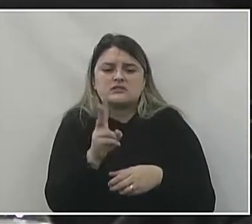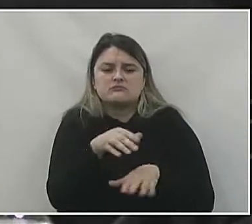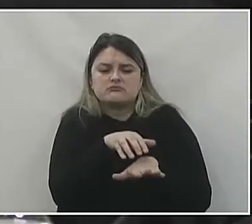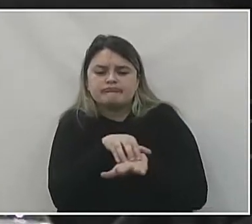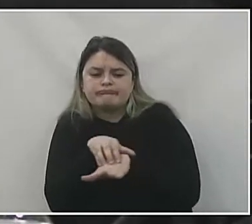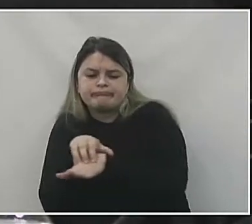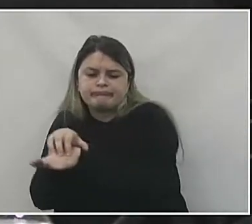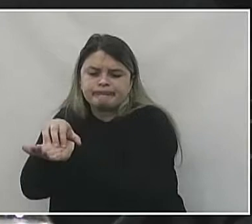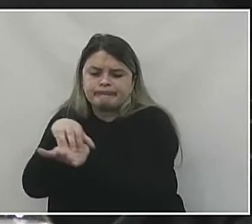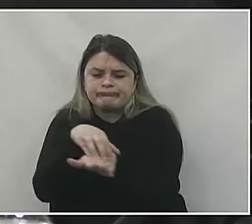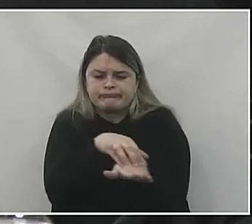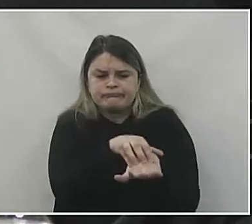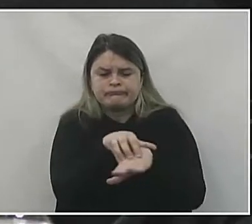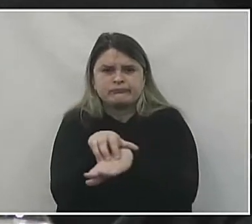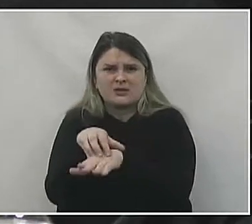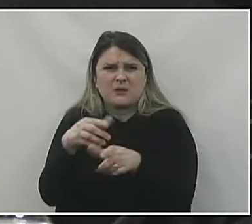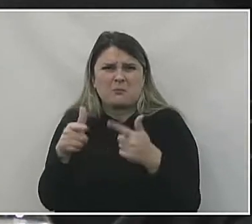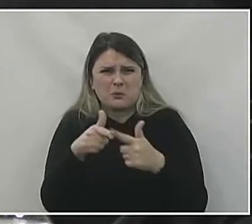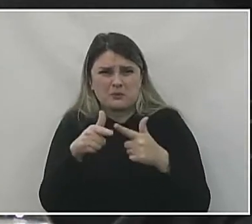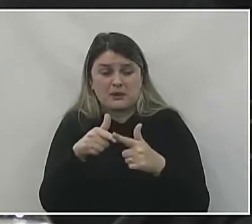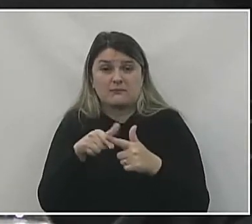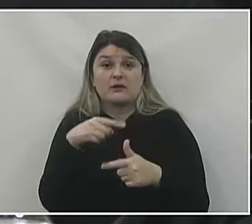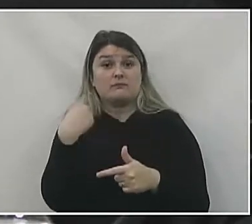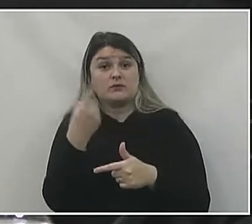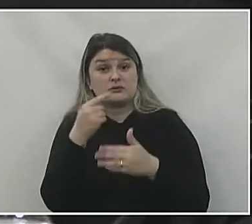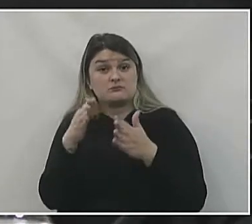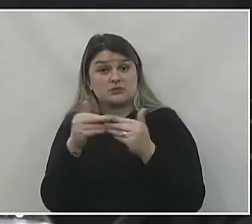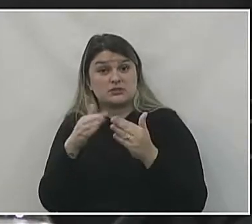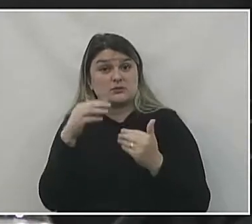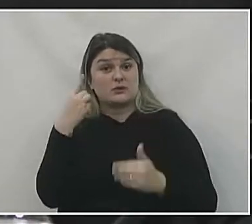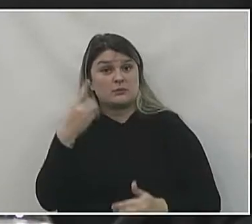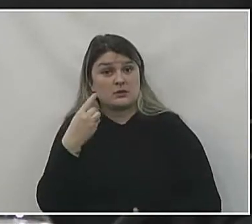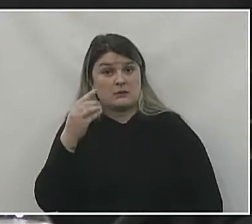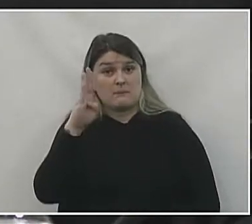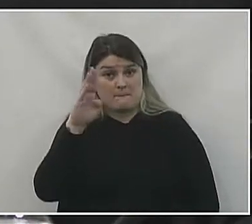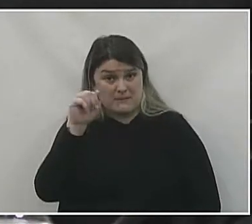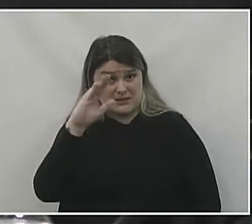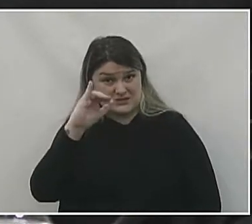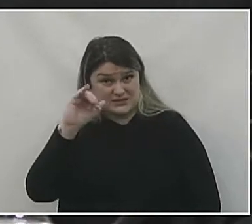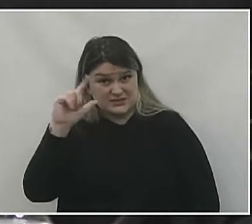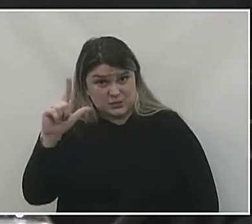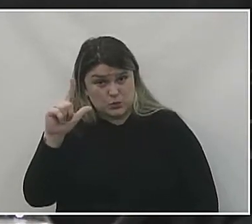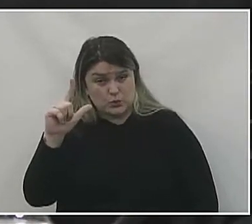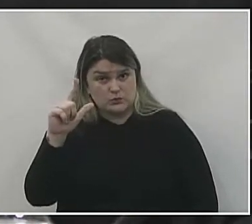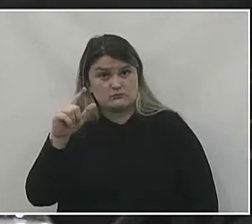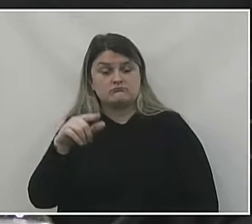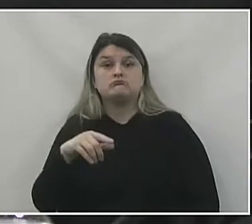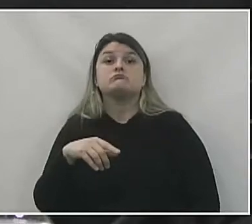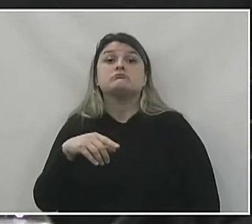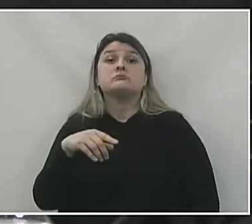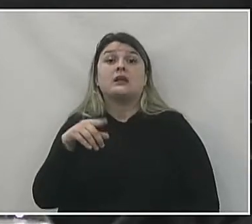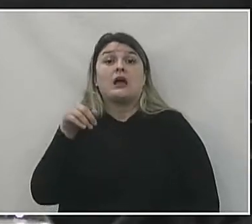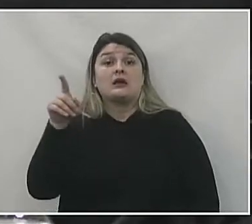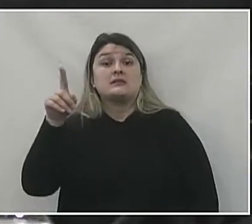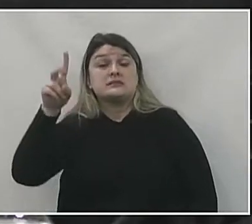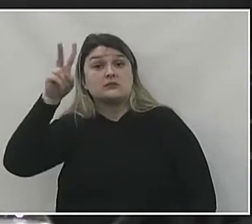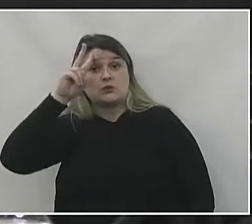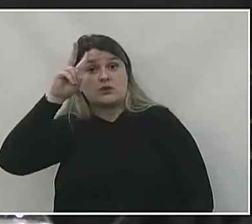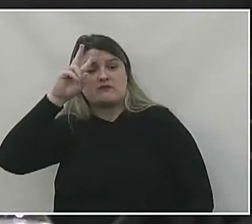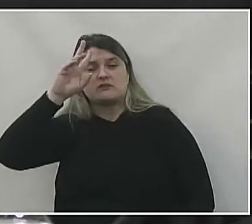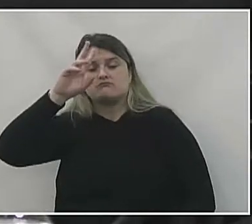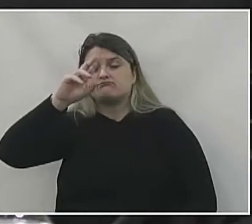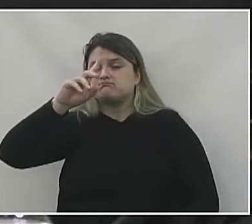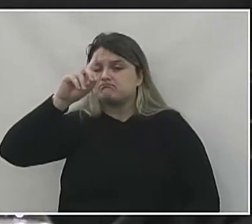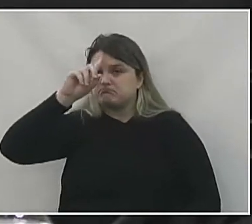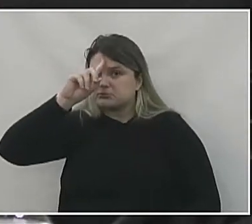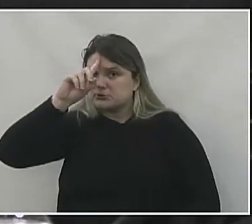buracos e nós fizemos a solicitação ao Deputado Emerson bacil que na segunda-feira já encaminhou a solicitação ao denit